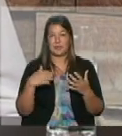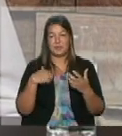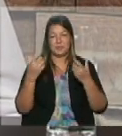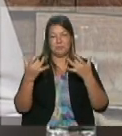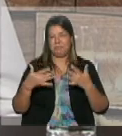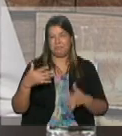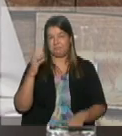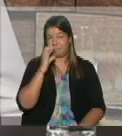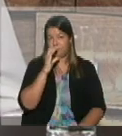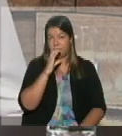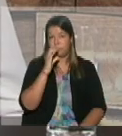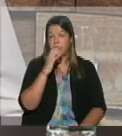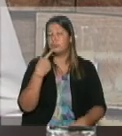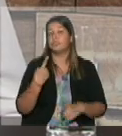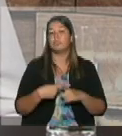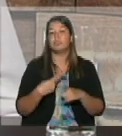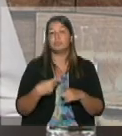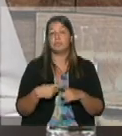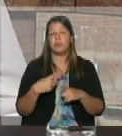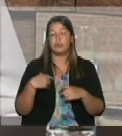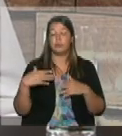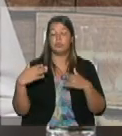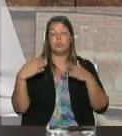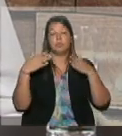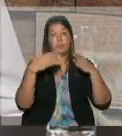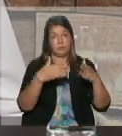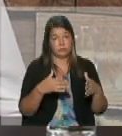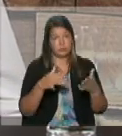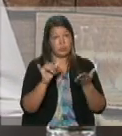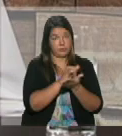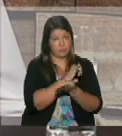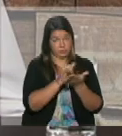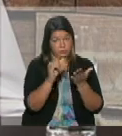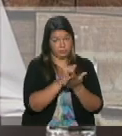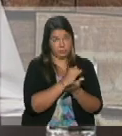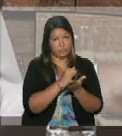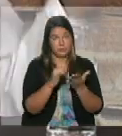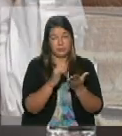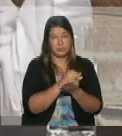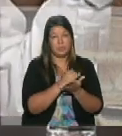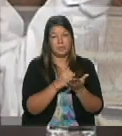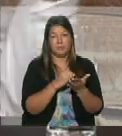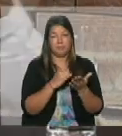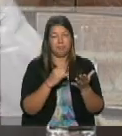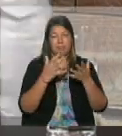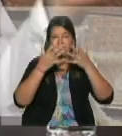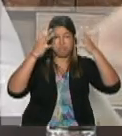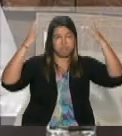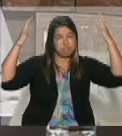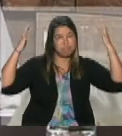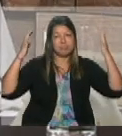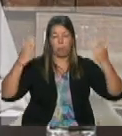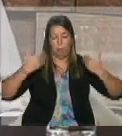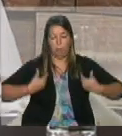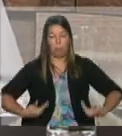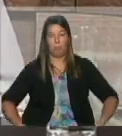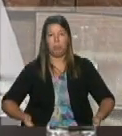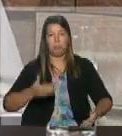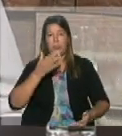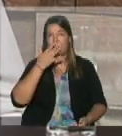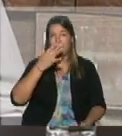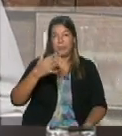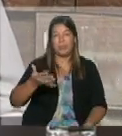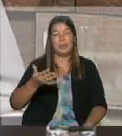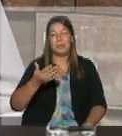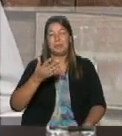vou contar rapidamente, porque eu cheguei em Nova York, era aquela coisa, Black Power, roupas coloridas, muito